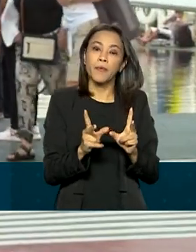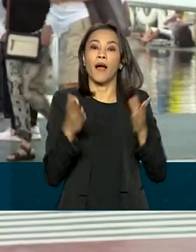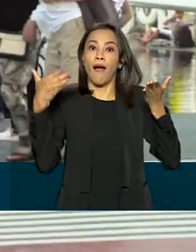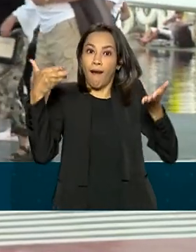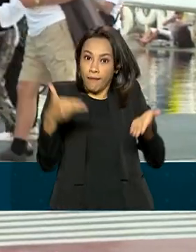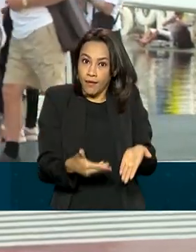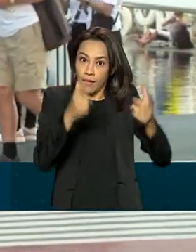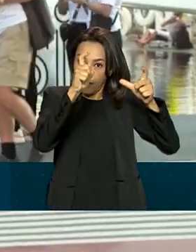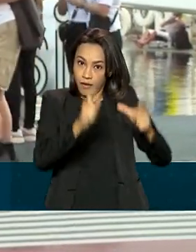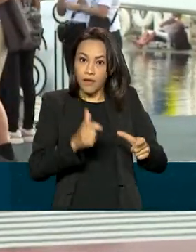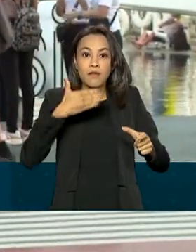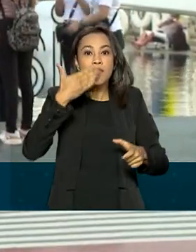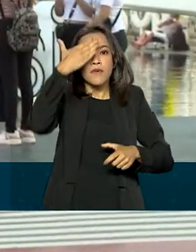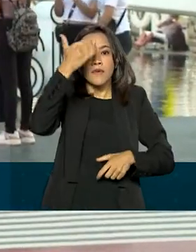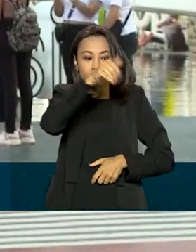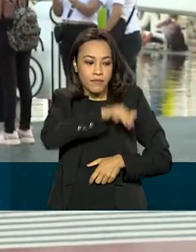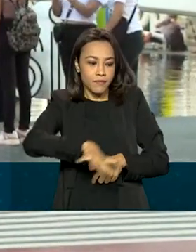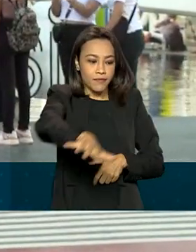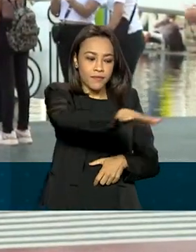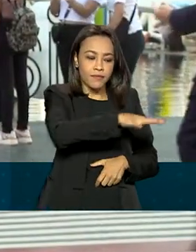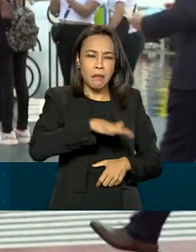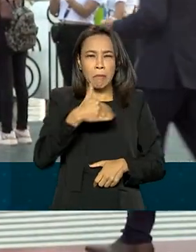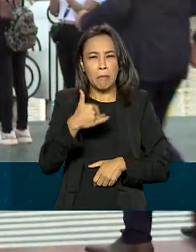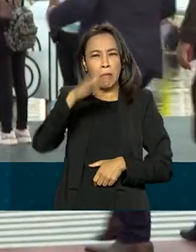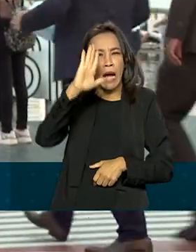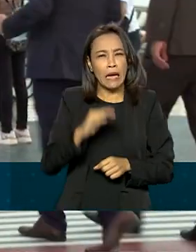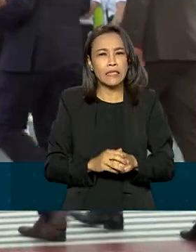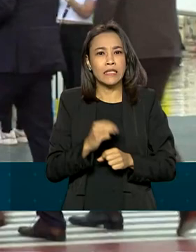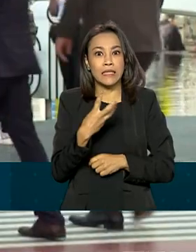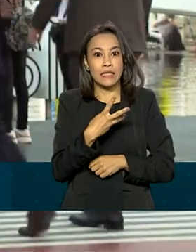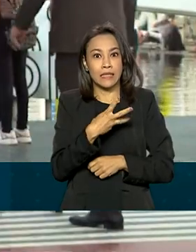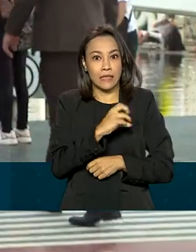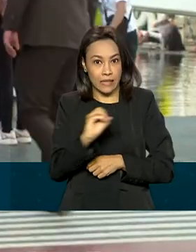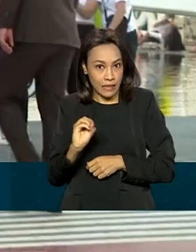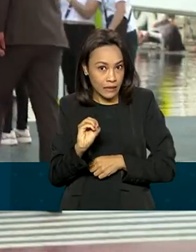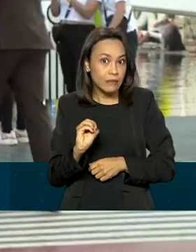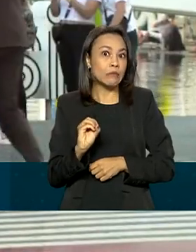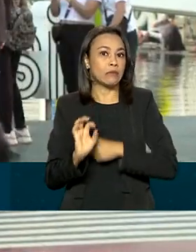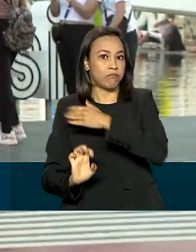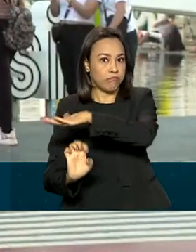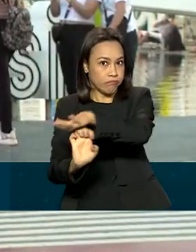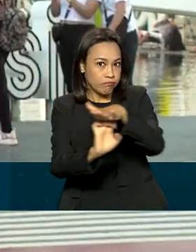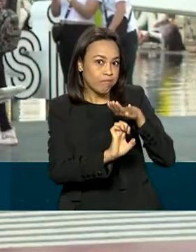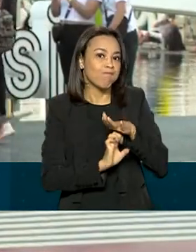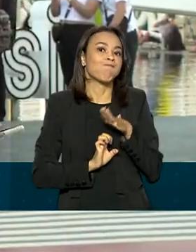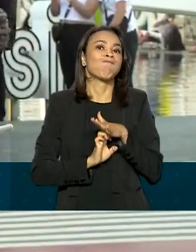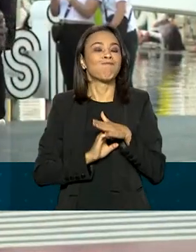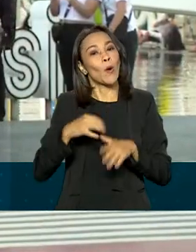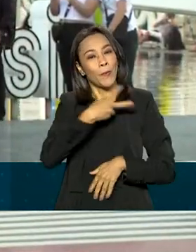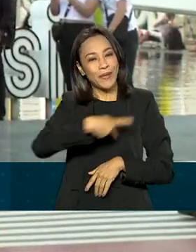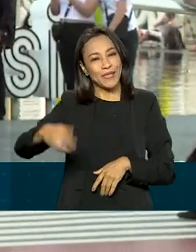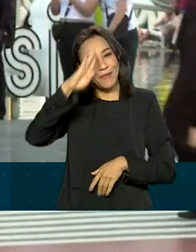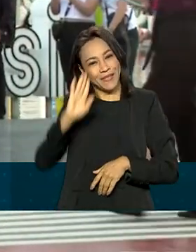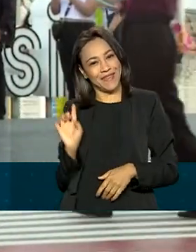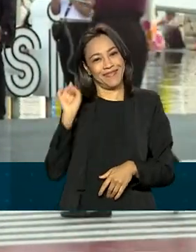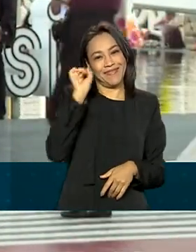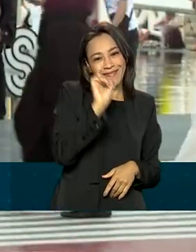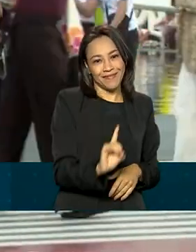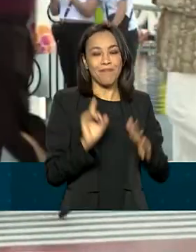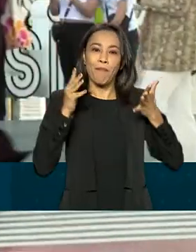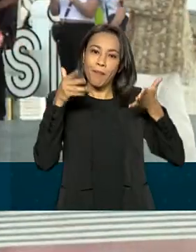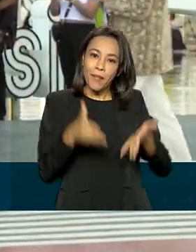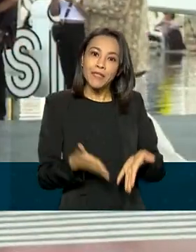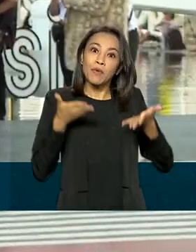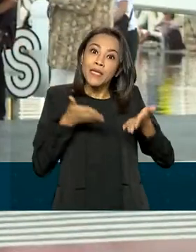nos Emirados Árabes, mais de 300 empresários. O presidente Jair Bolsonaro participou hoje pela manhã